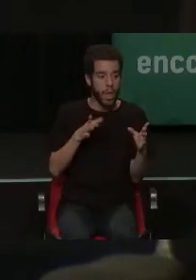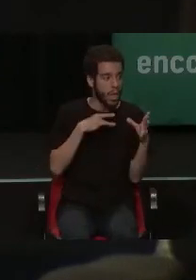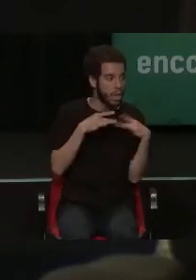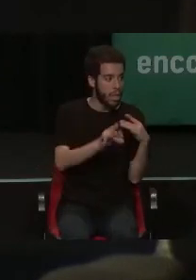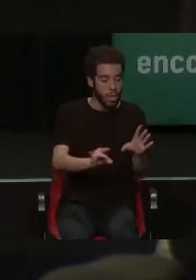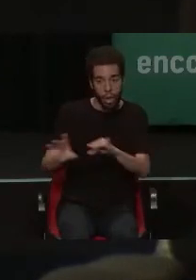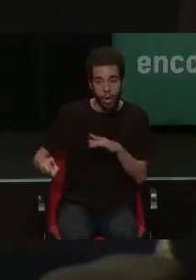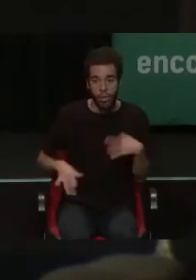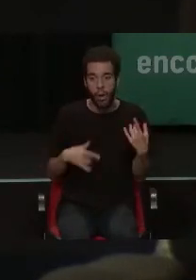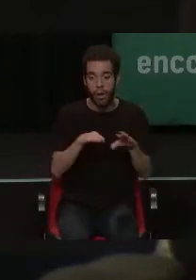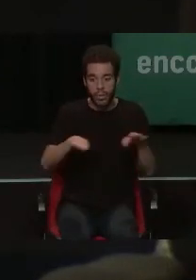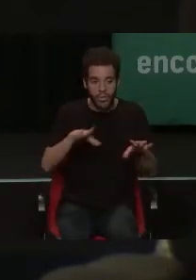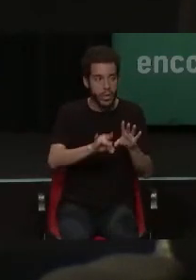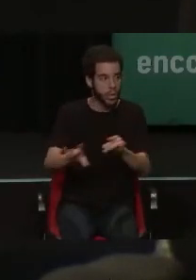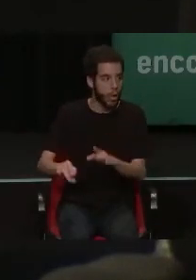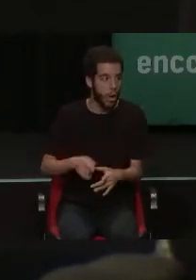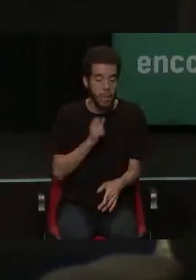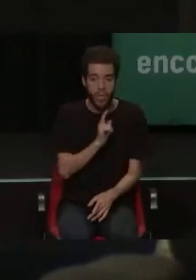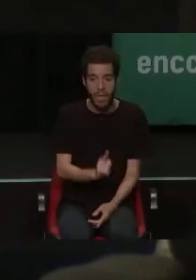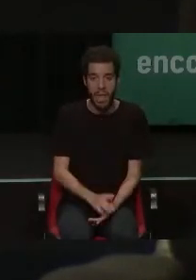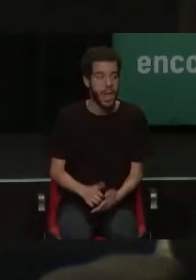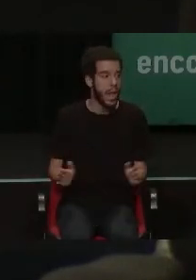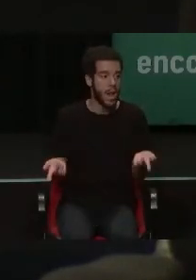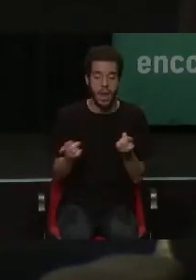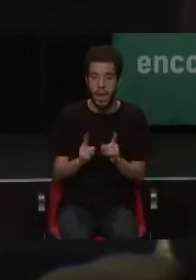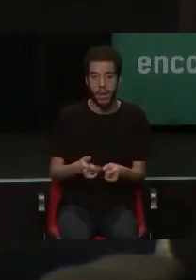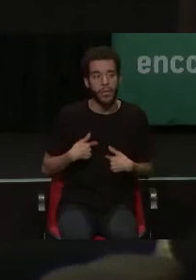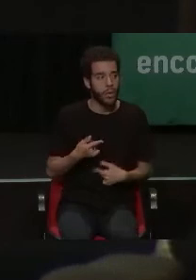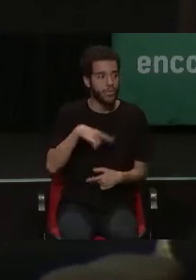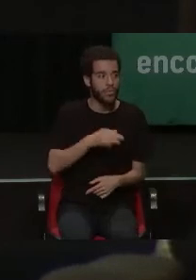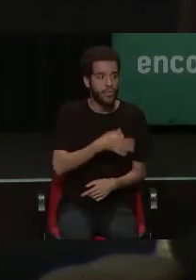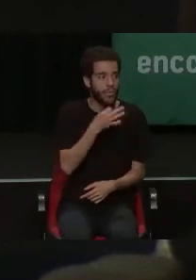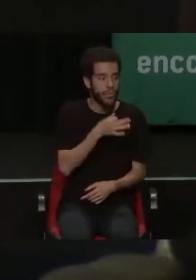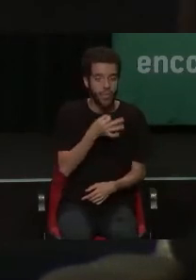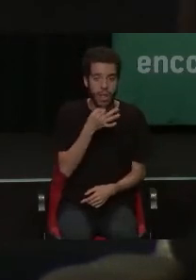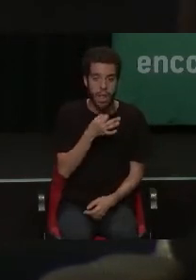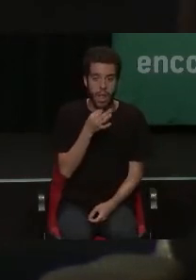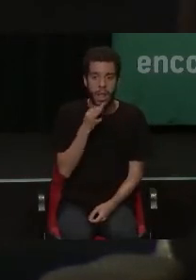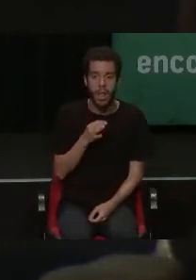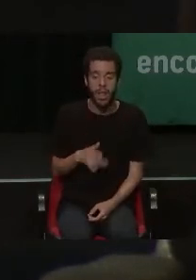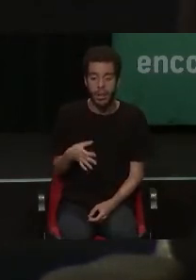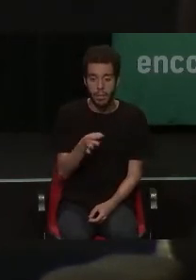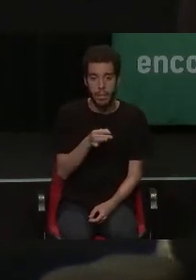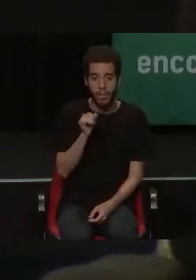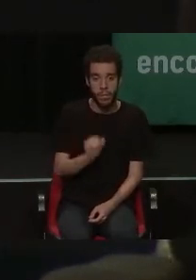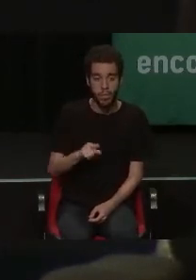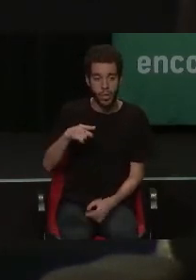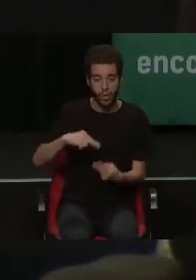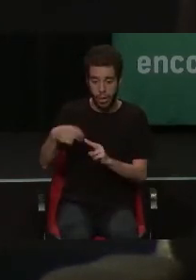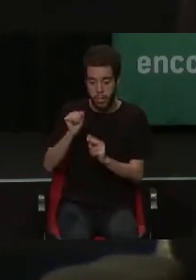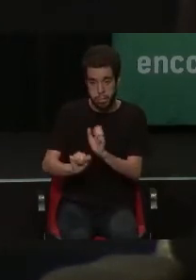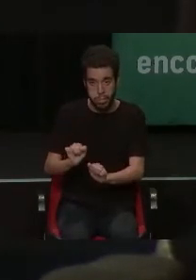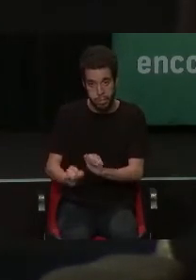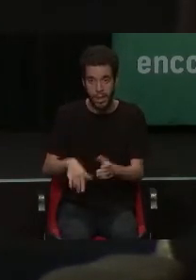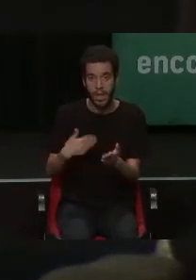superfícies. Não. Estamos a falar de plasmídeos que têm um gene que conferem uma